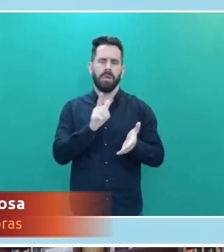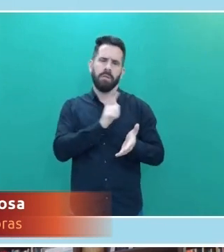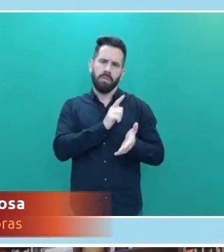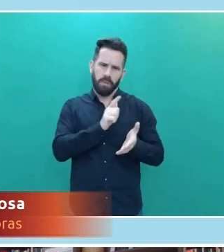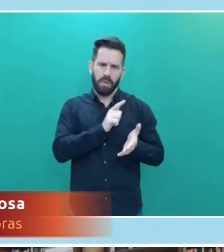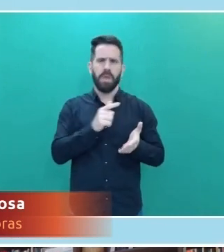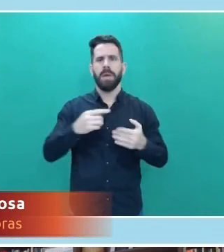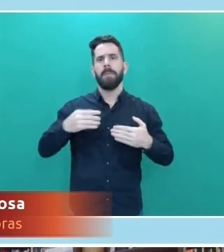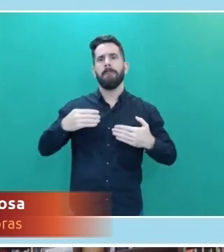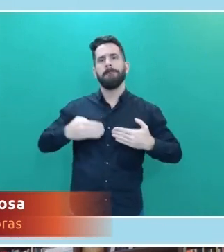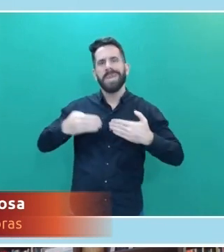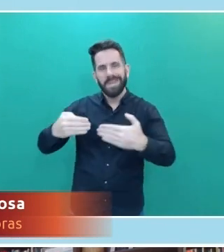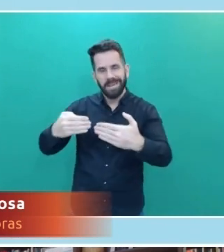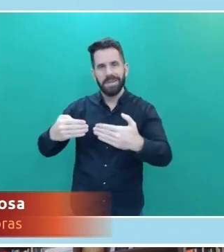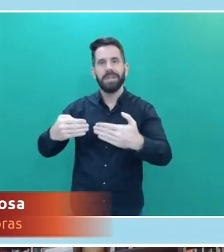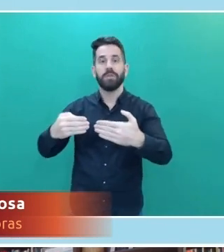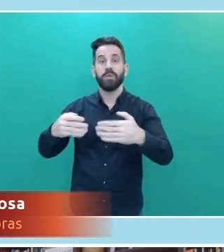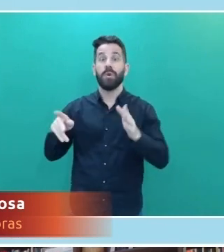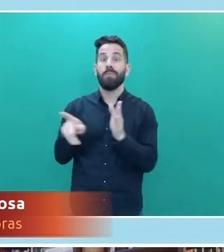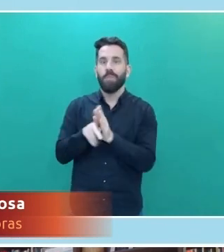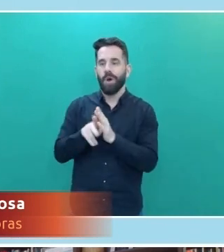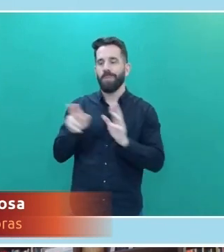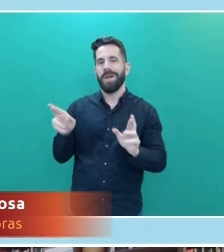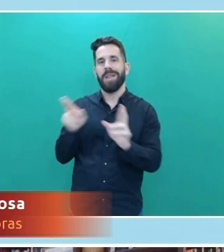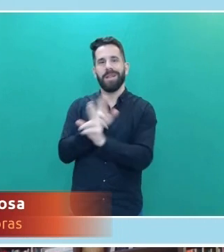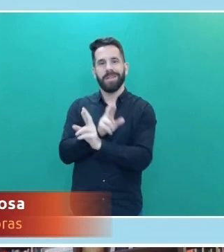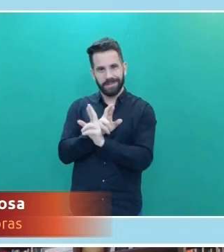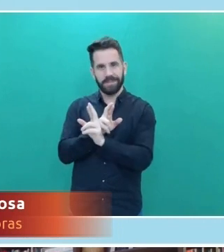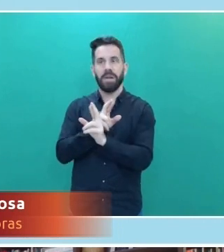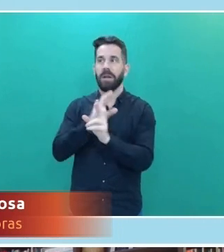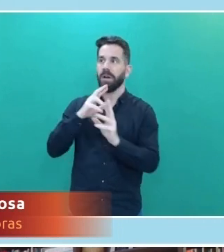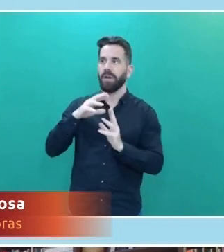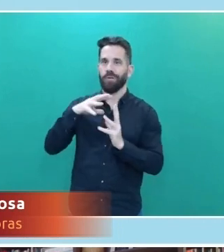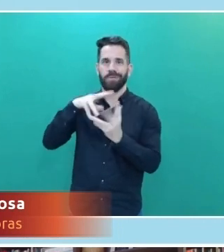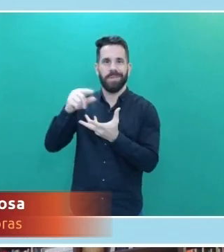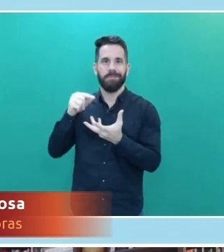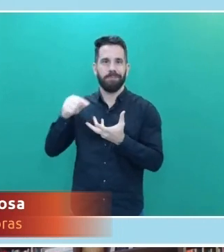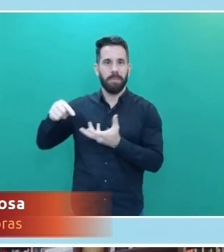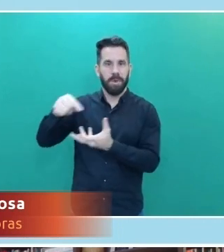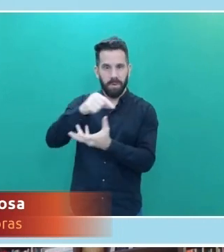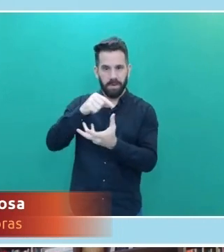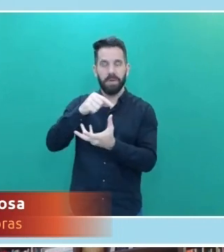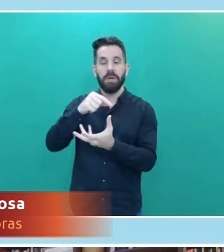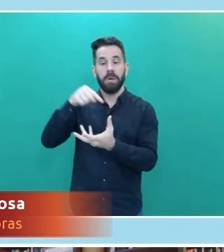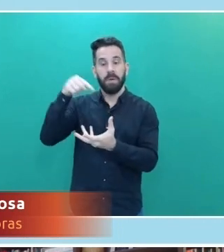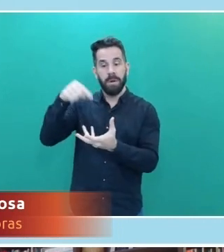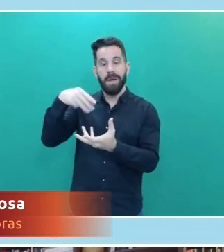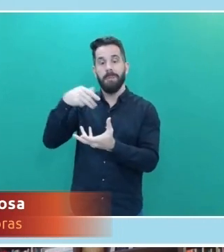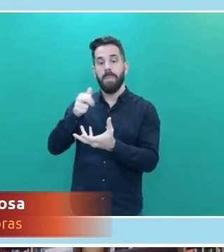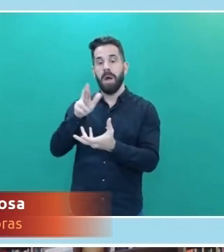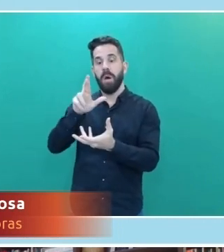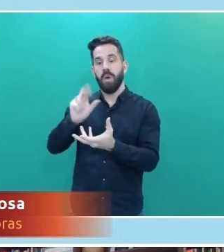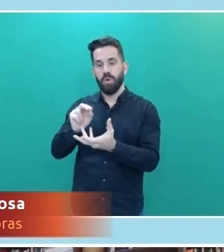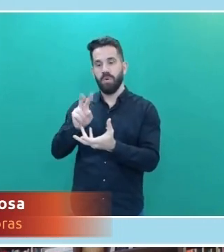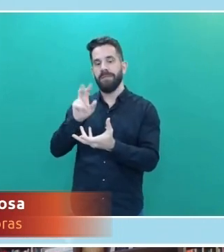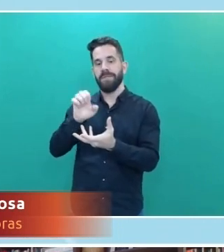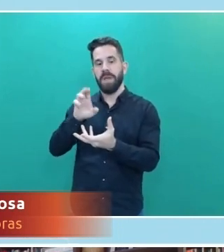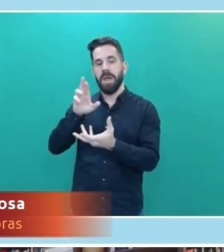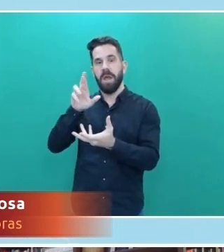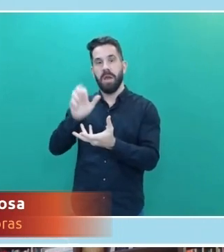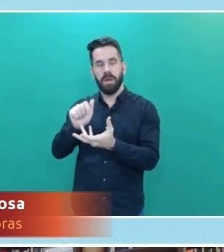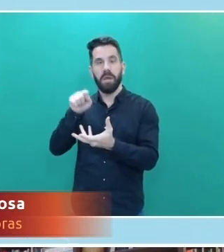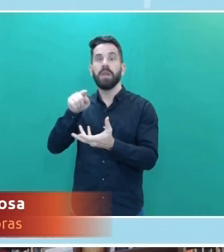novo ministro das Relações Exteriores, Mauro Vieira, houve uma mudança radical na política externa brasileira. E um dos